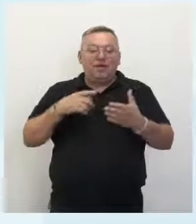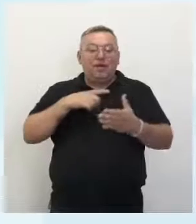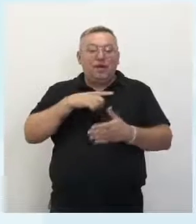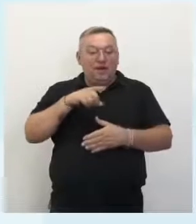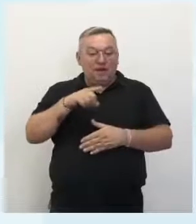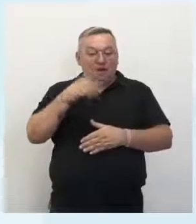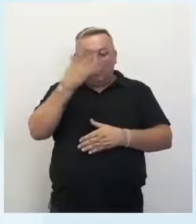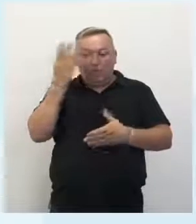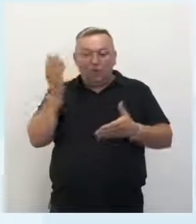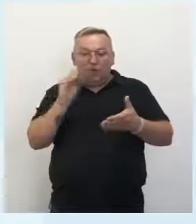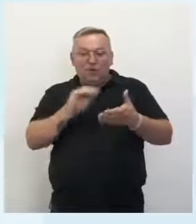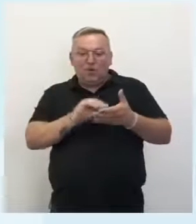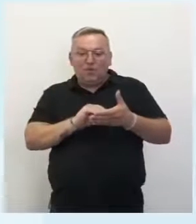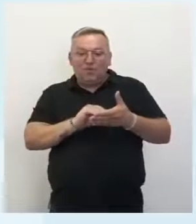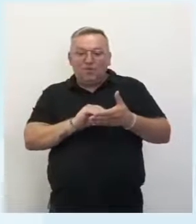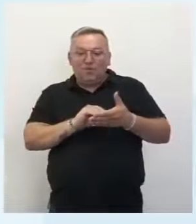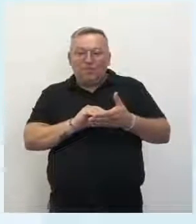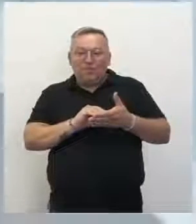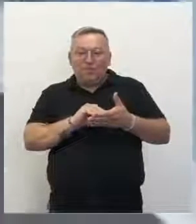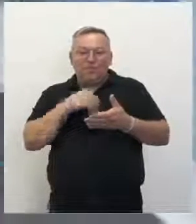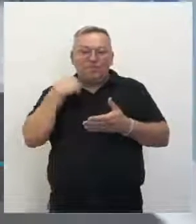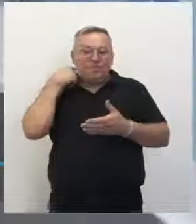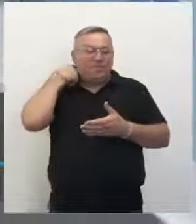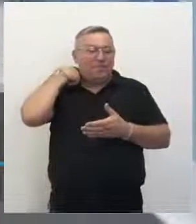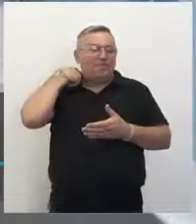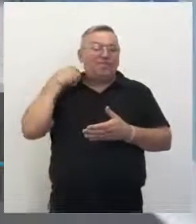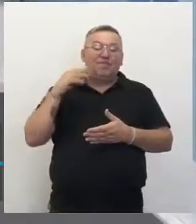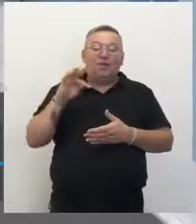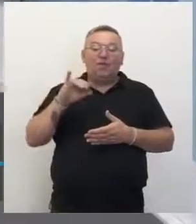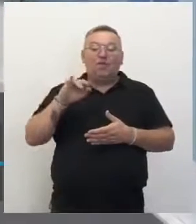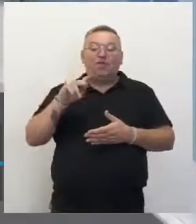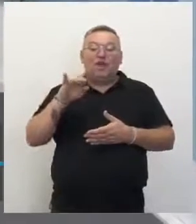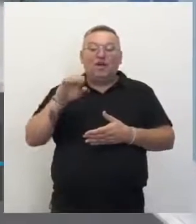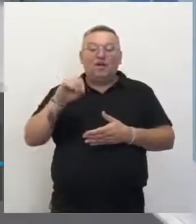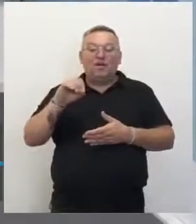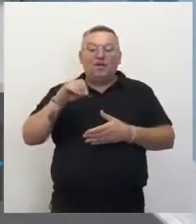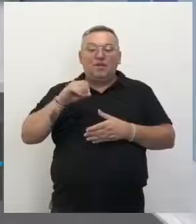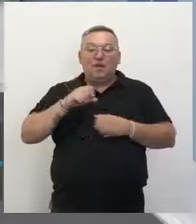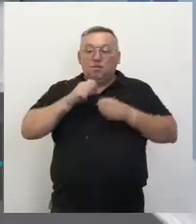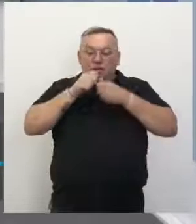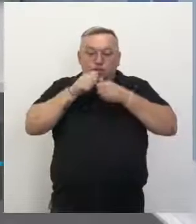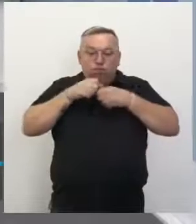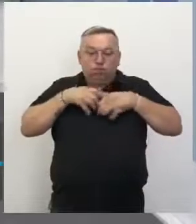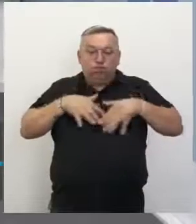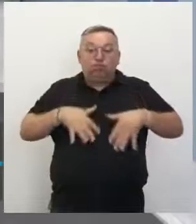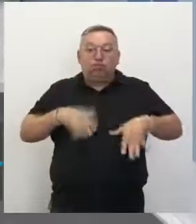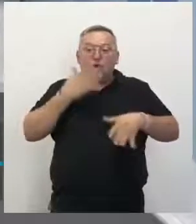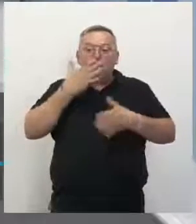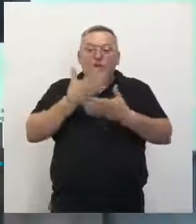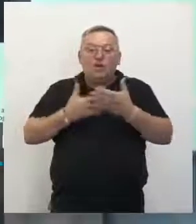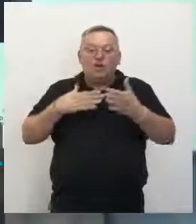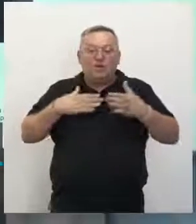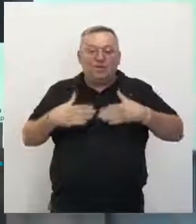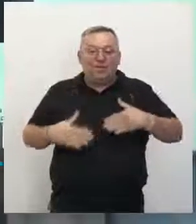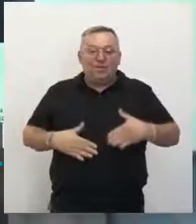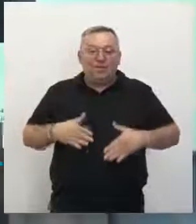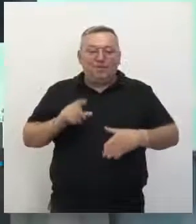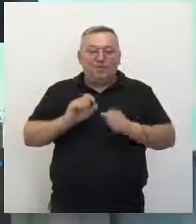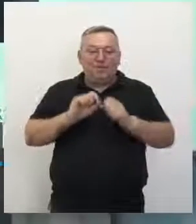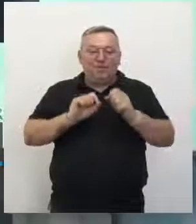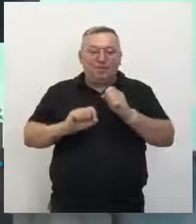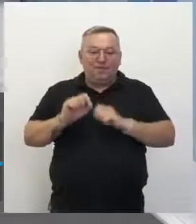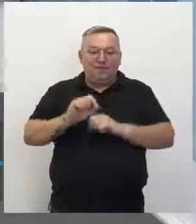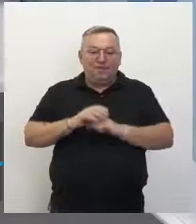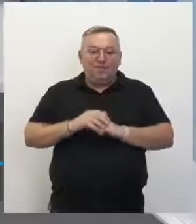Alguém colocou aí qual é a função do nosso coração? Bombear o sangue para o corpo, bombear isso sangue. Aí. Não esqueça disso. Quem fabrica o sangue...